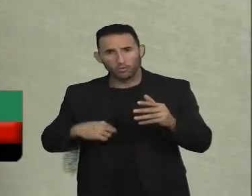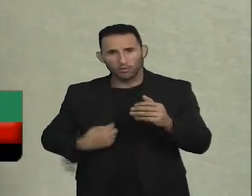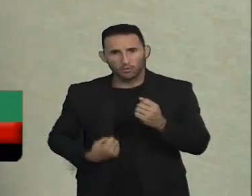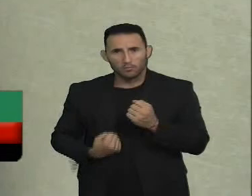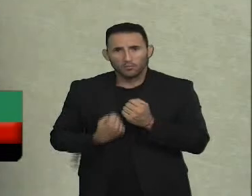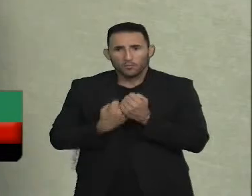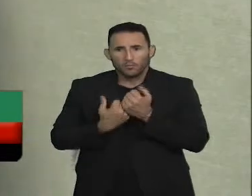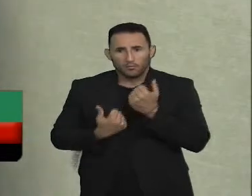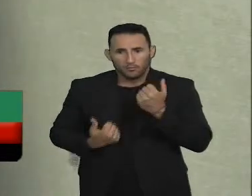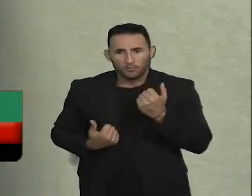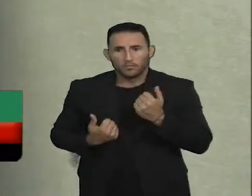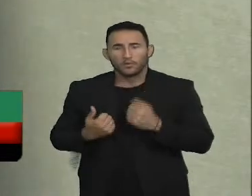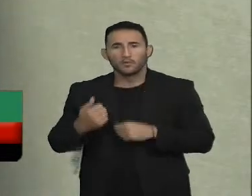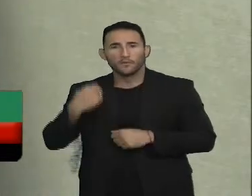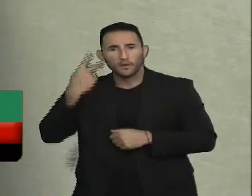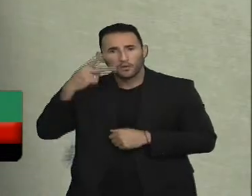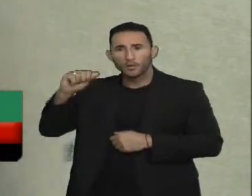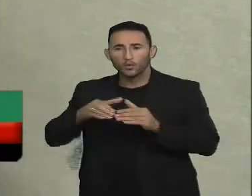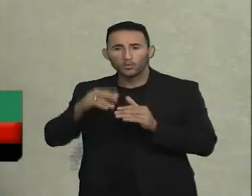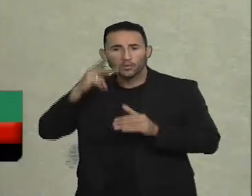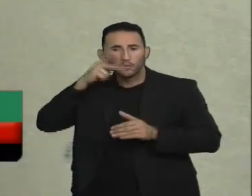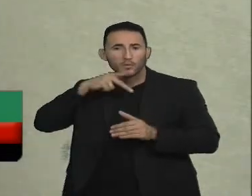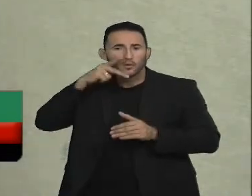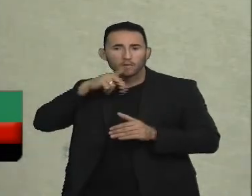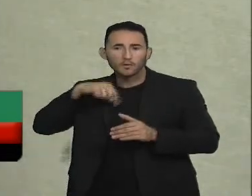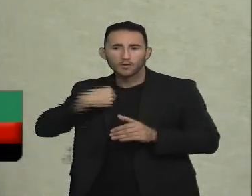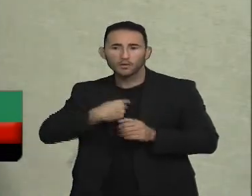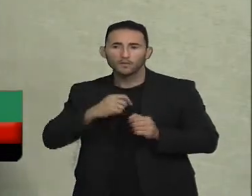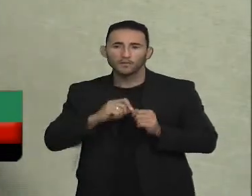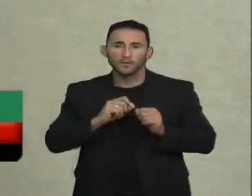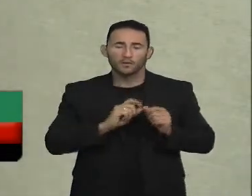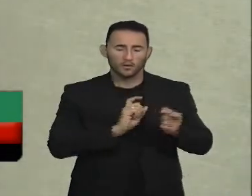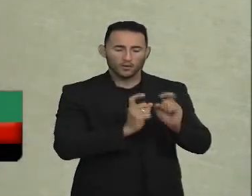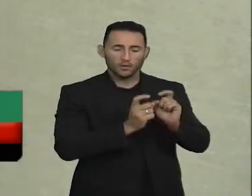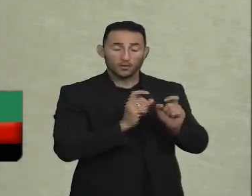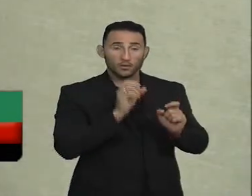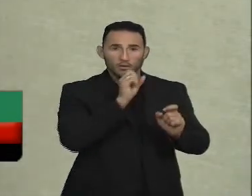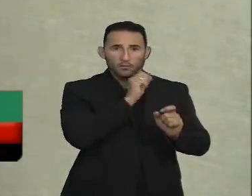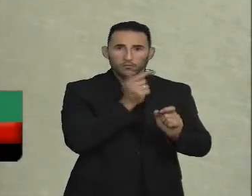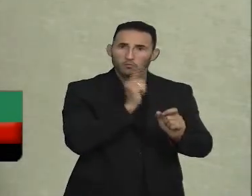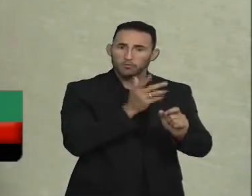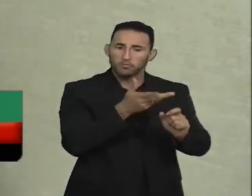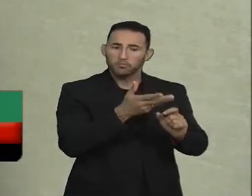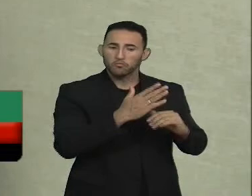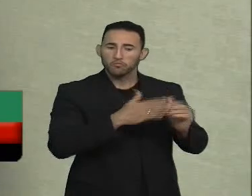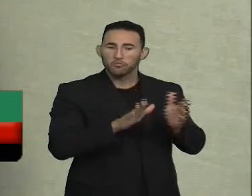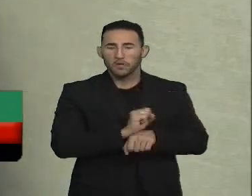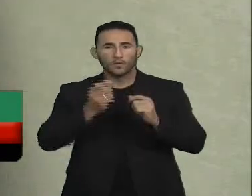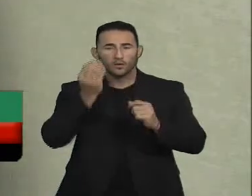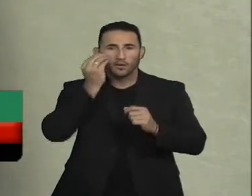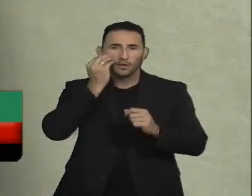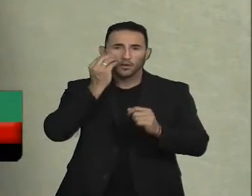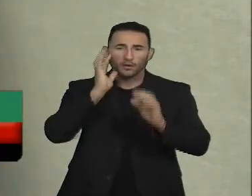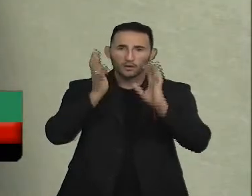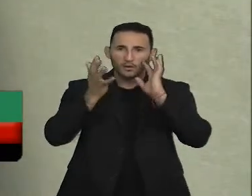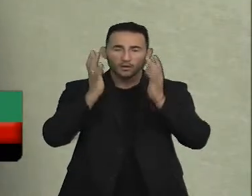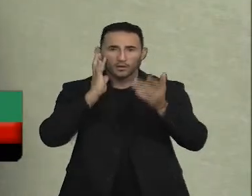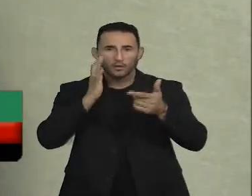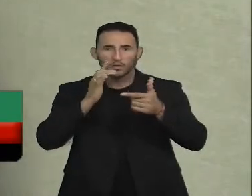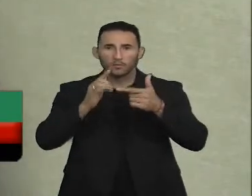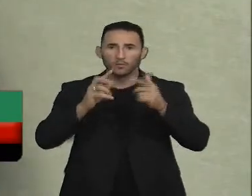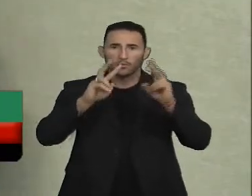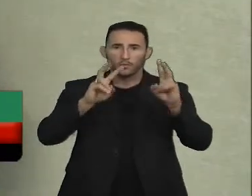como vice-presidente, e a vereadora Ana Paula, aqui uma reunião que foi muito produtiva, e esperamos agora